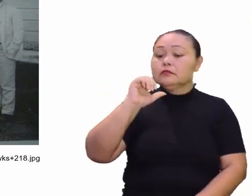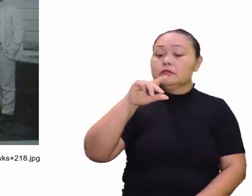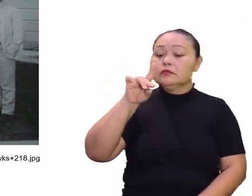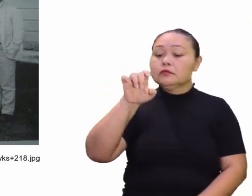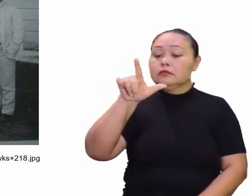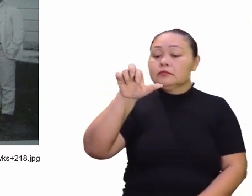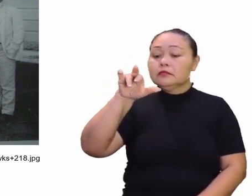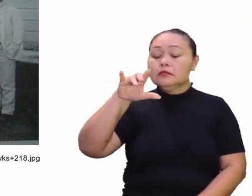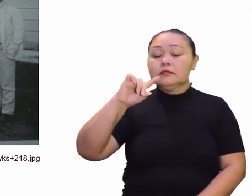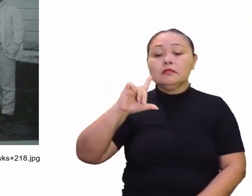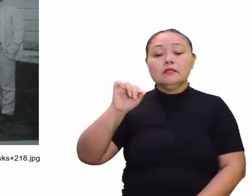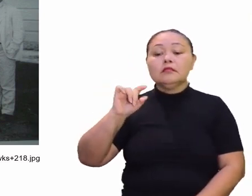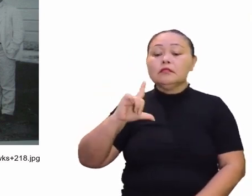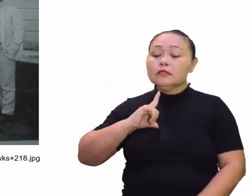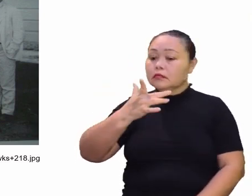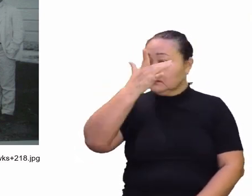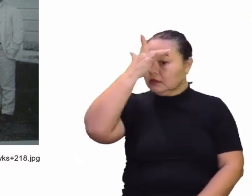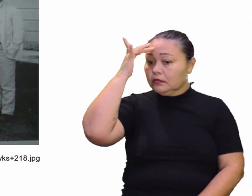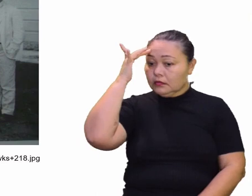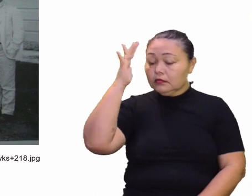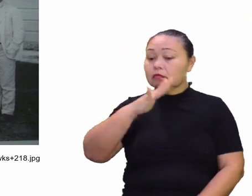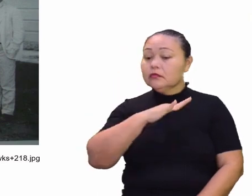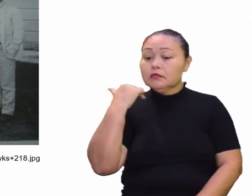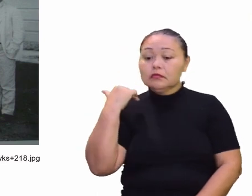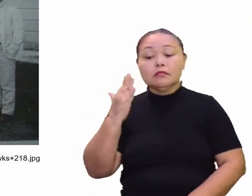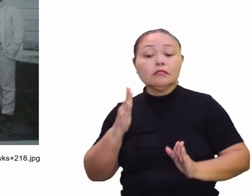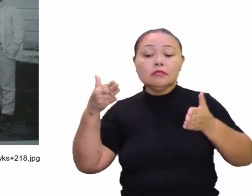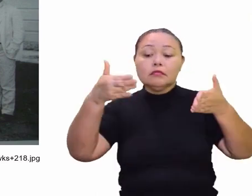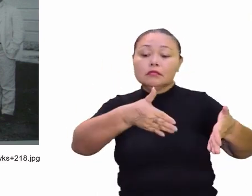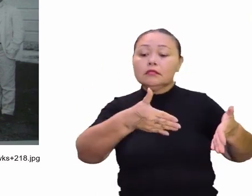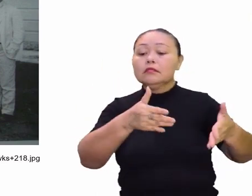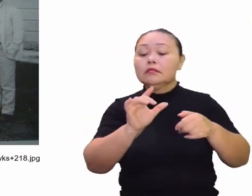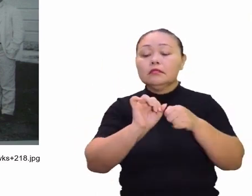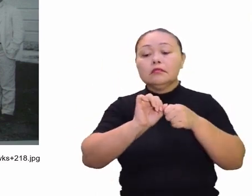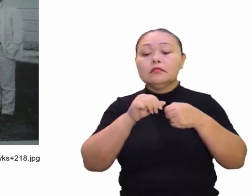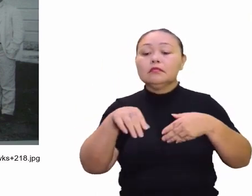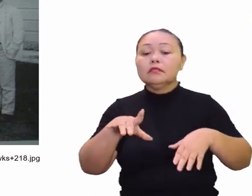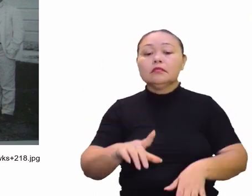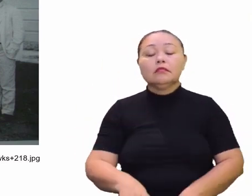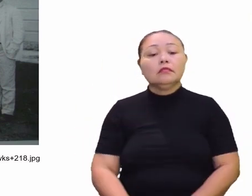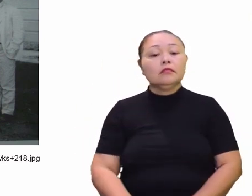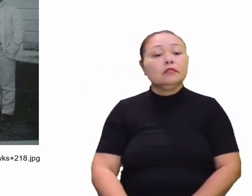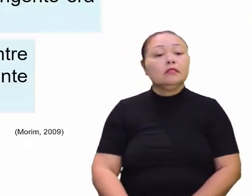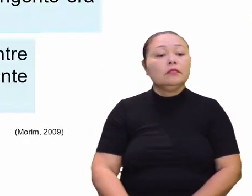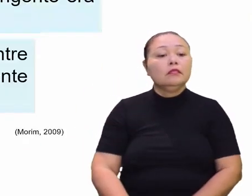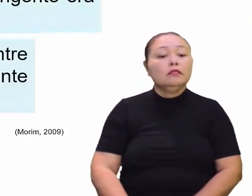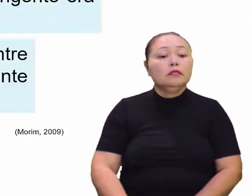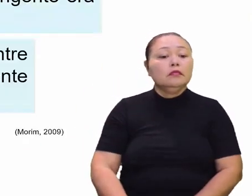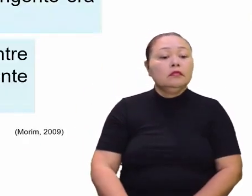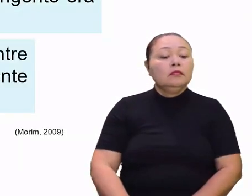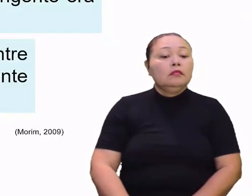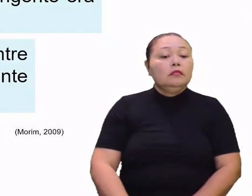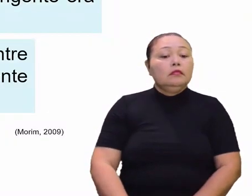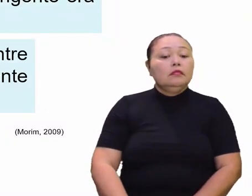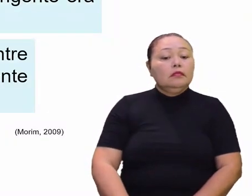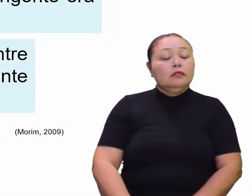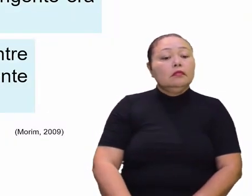Candelária fazia o atendimento às pessoas que morriam, eram enterradas lá. Muito bem, isso mesmo.